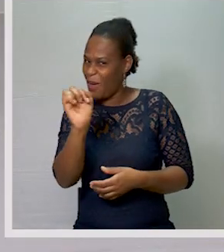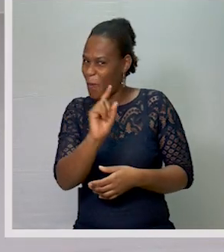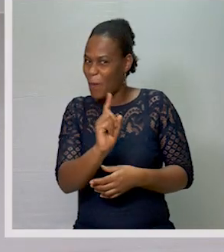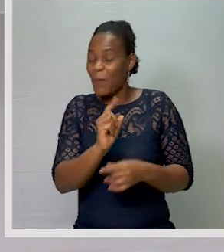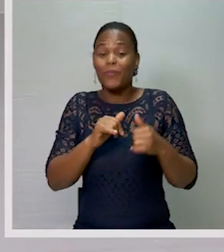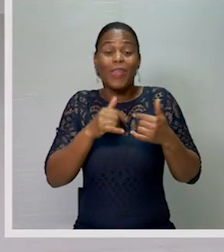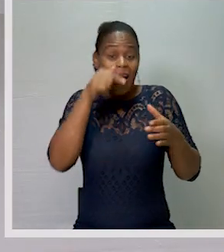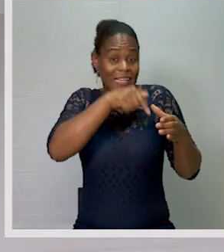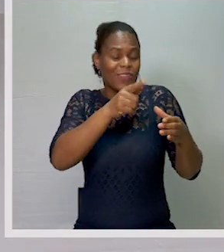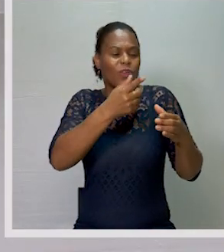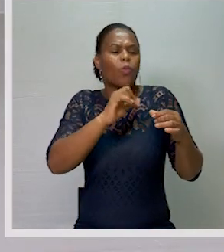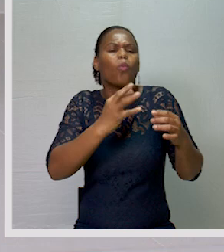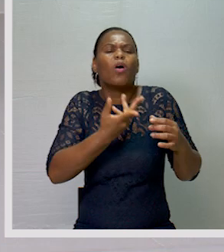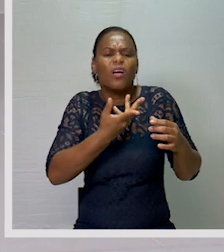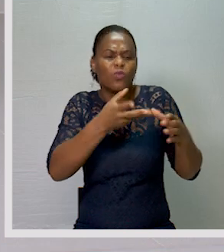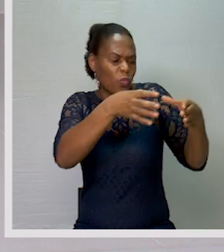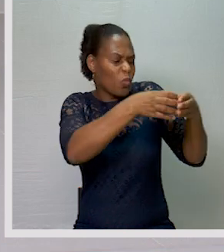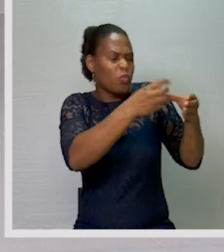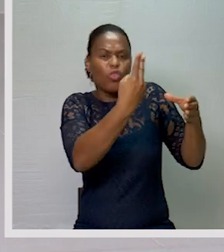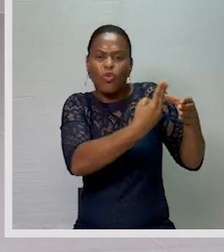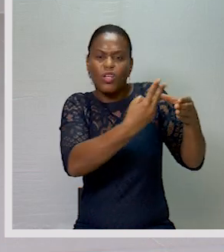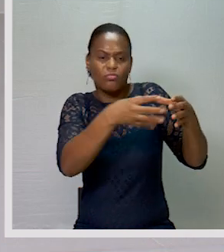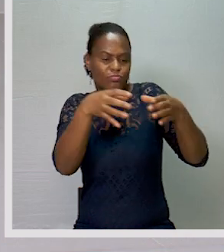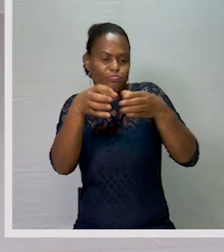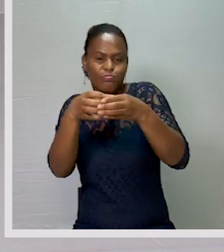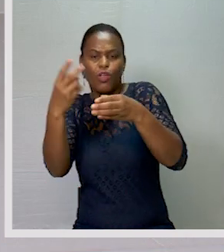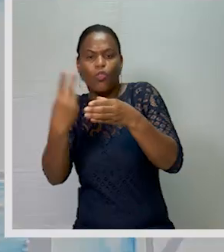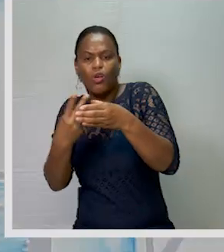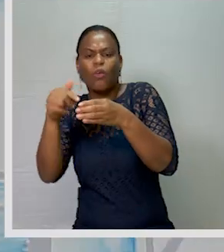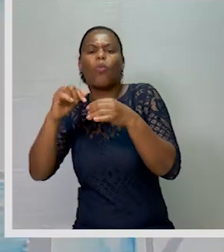não. Aqui, nós formamos quantos grupos de 2 mangas?